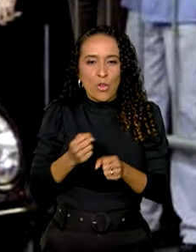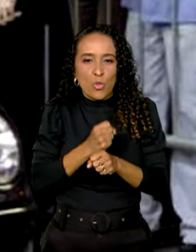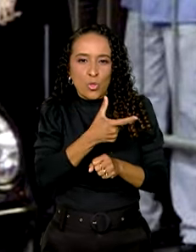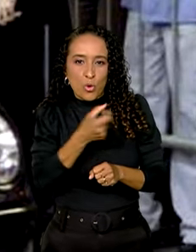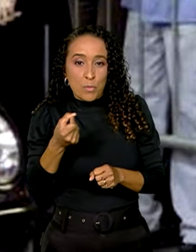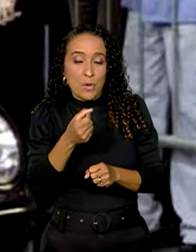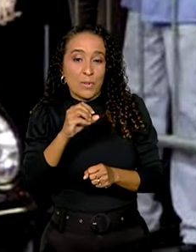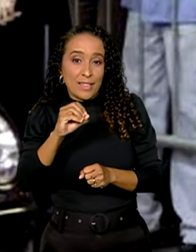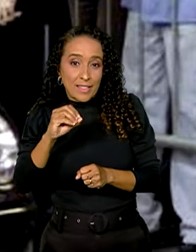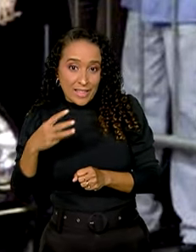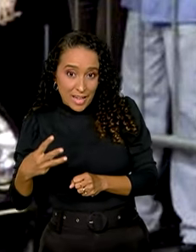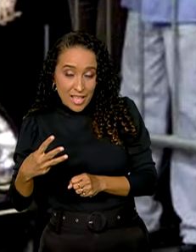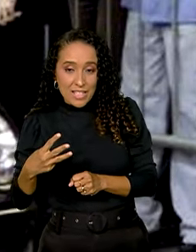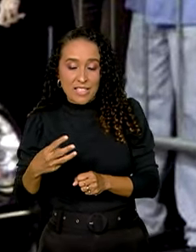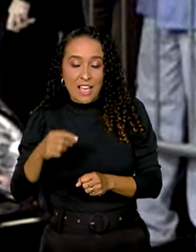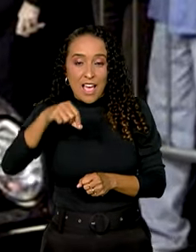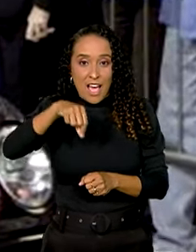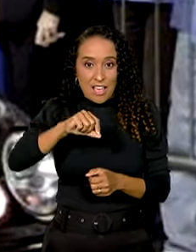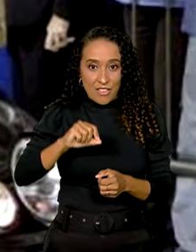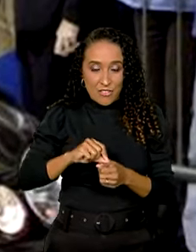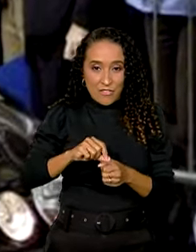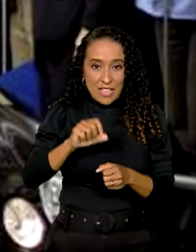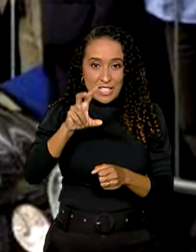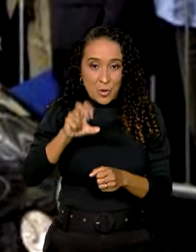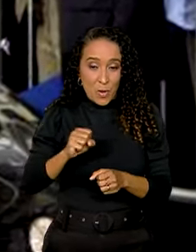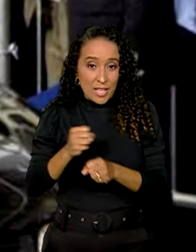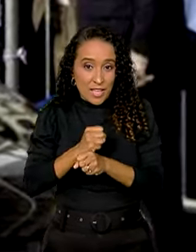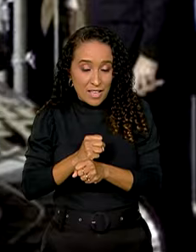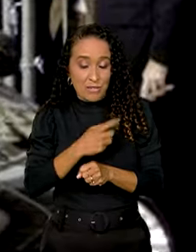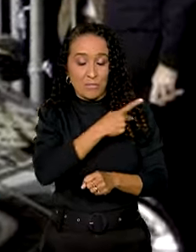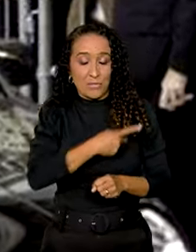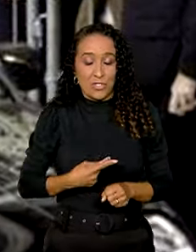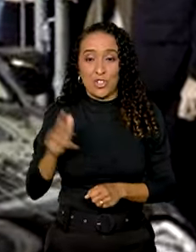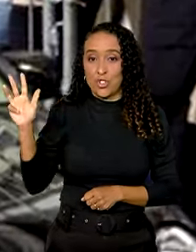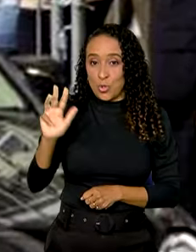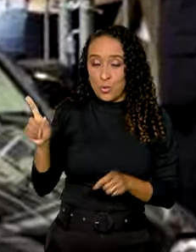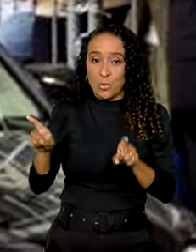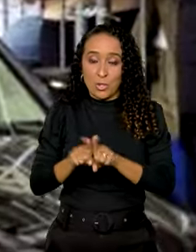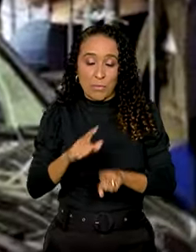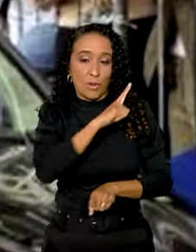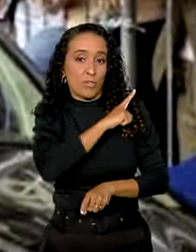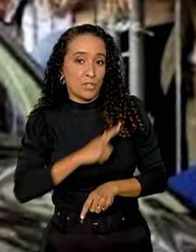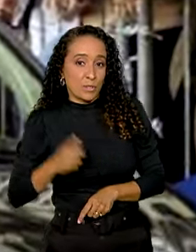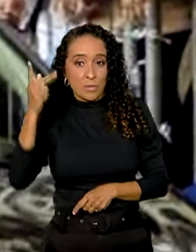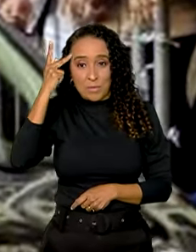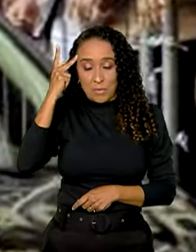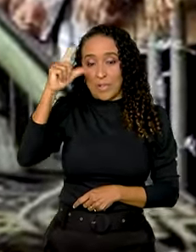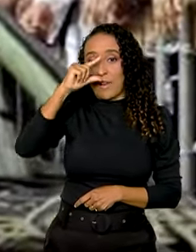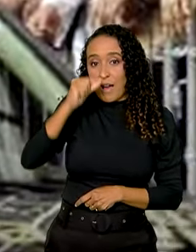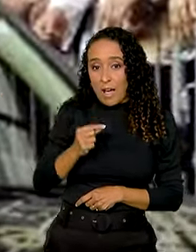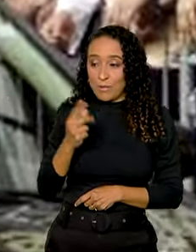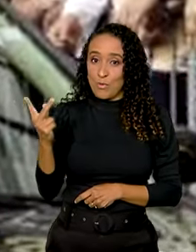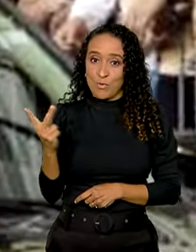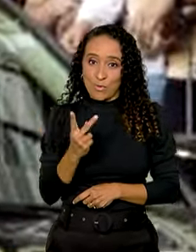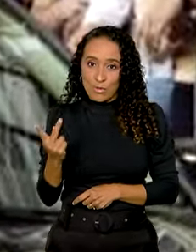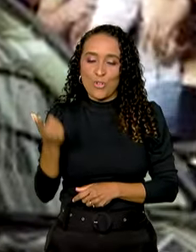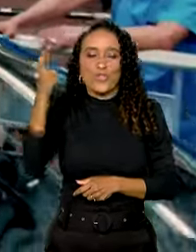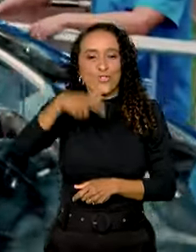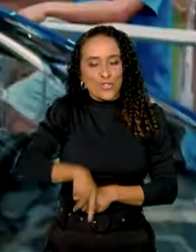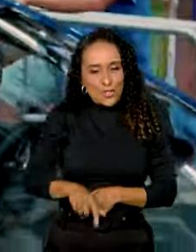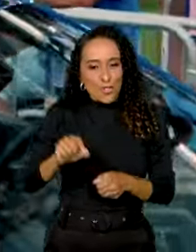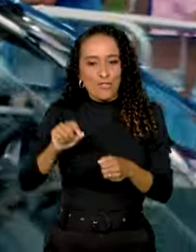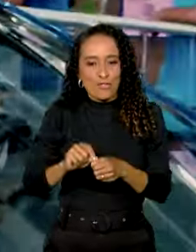a Volkswagen fez 50 anos no Brasil, o presidente Lula e o então governador de São Paulo, Geraldo Alckmin, repetiram o